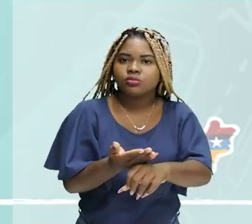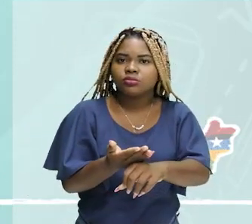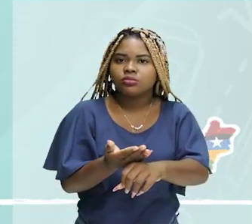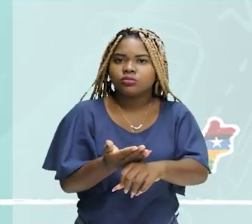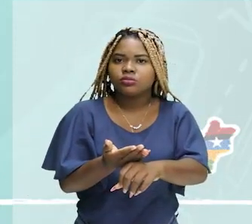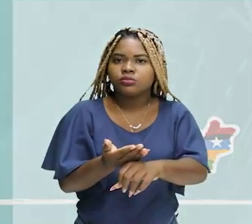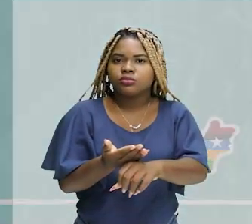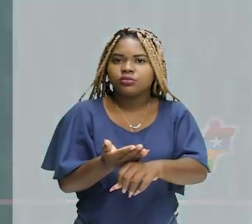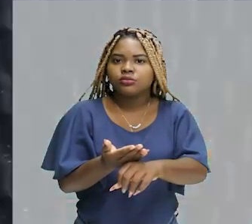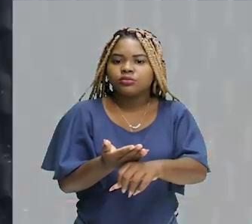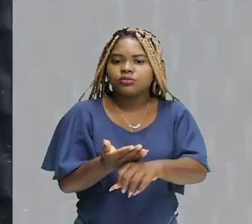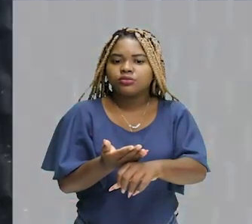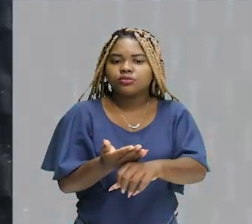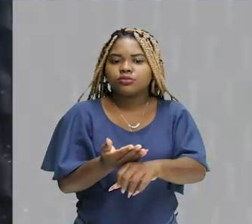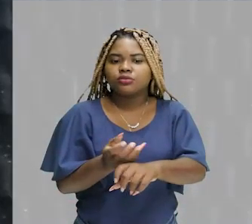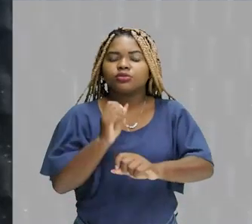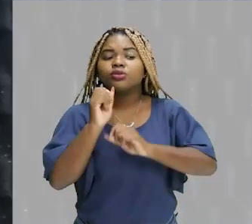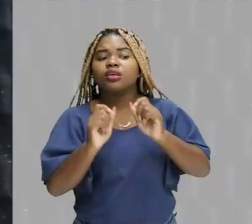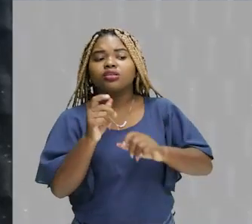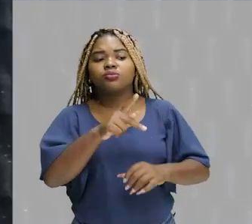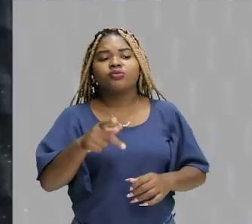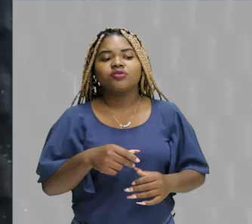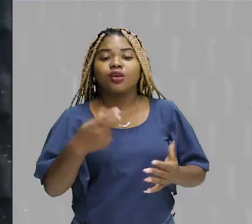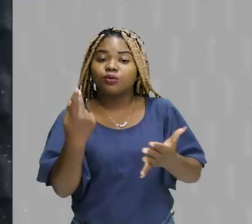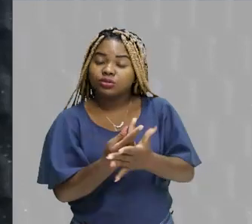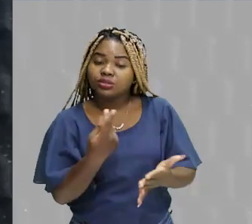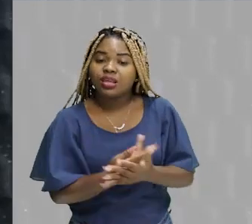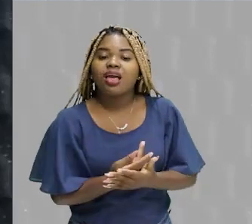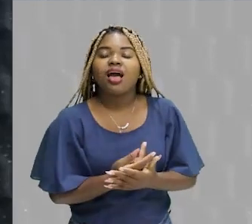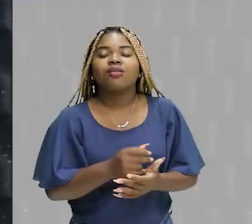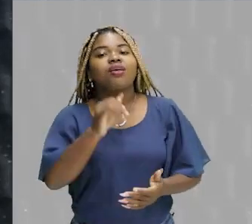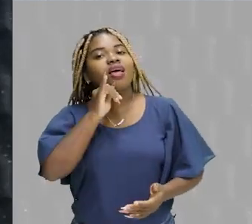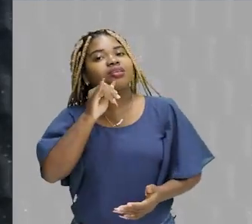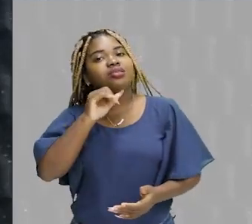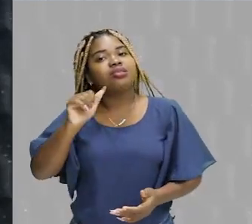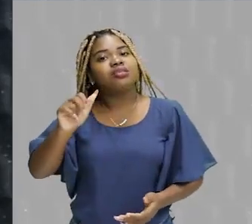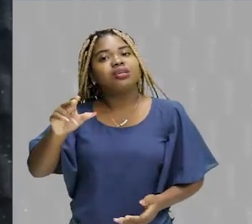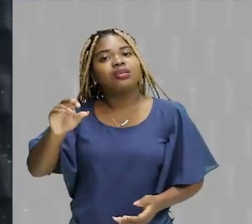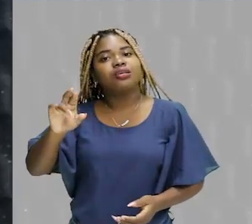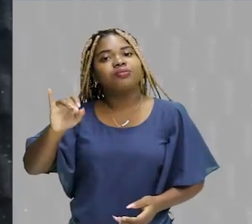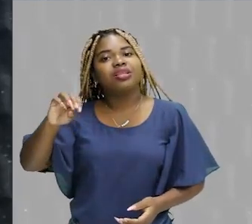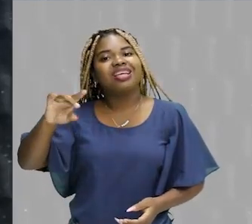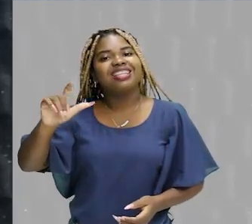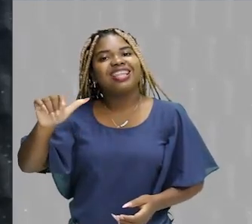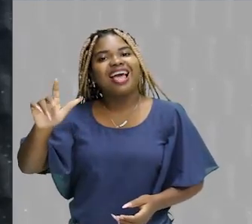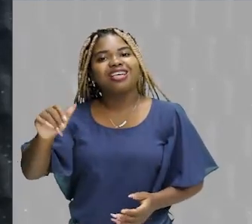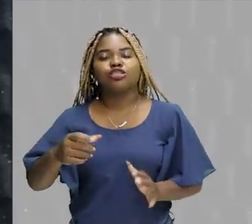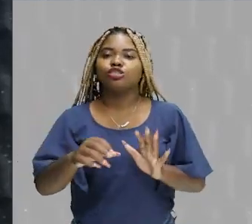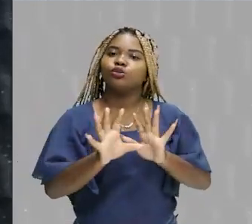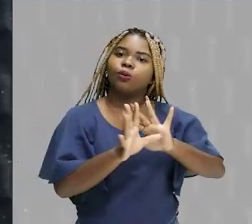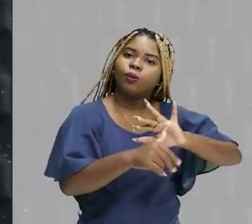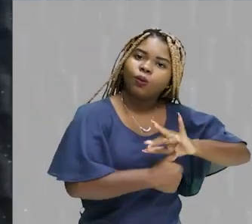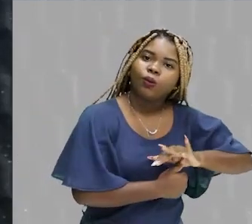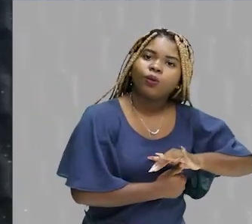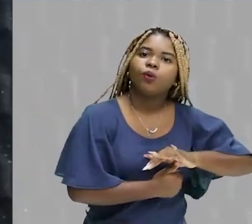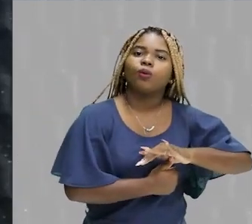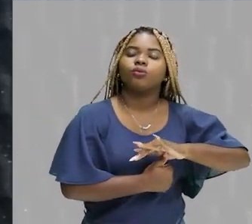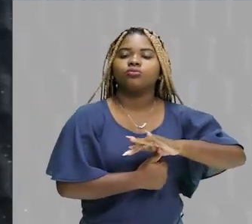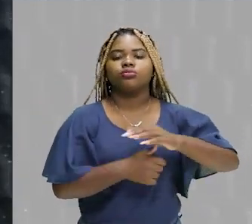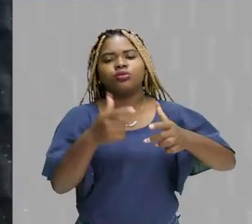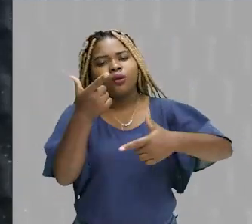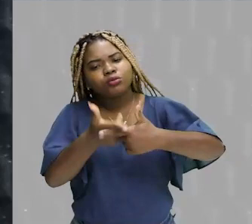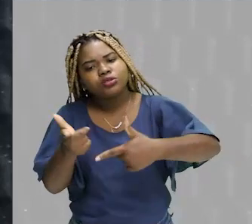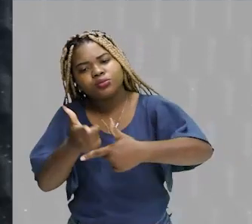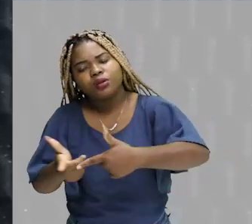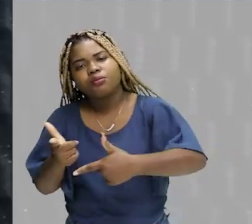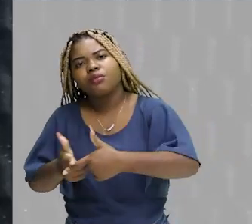Os comportamentos errados, a criminalidade, o roubo, né? Até que ponto isso